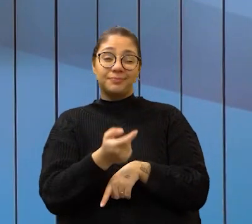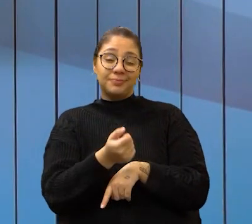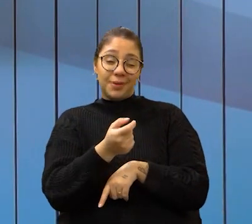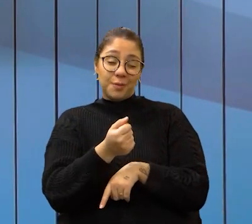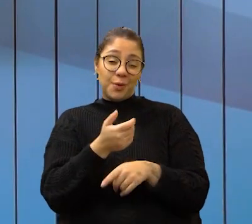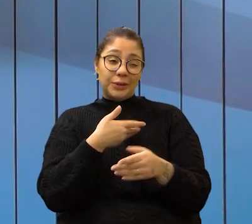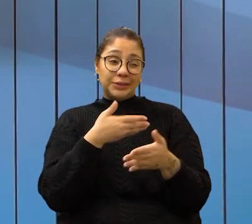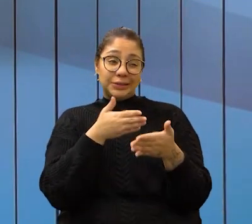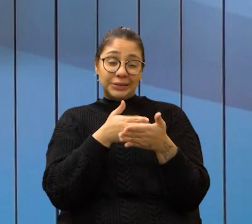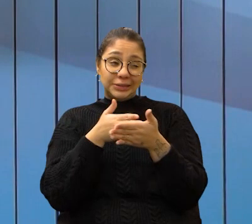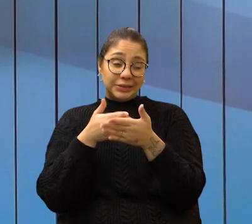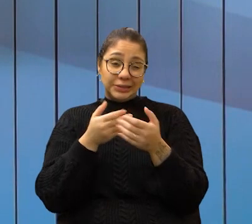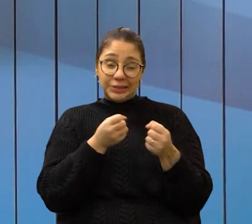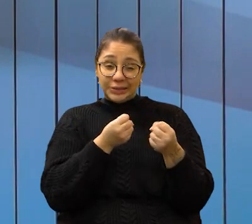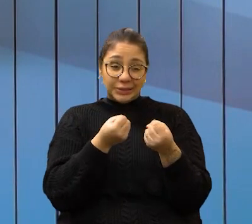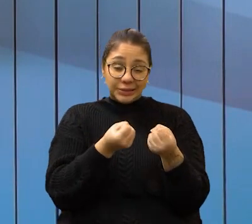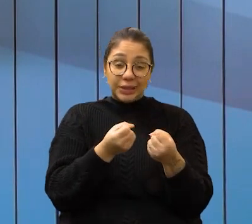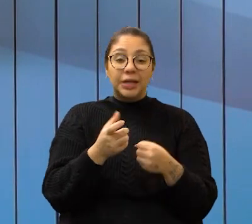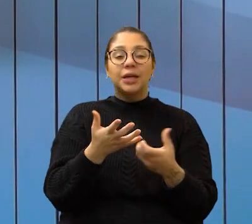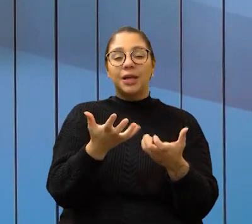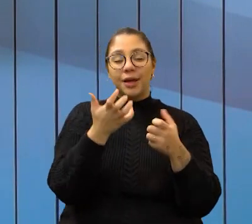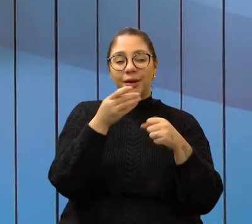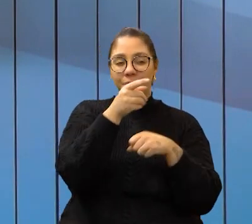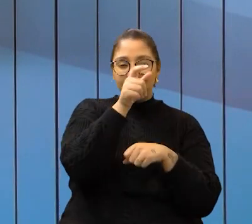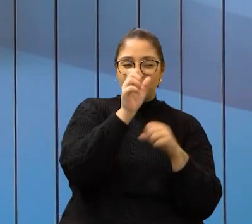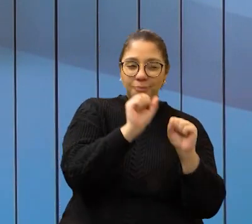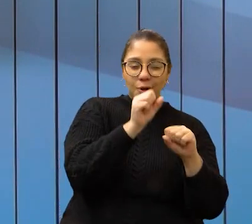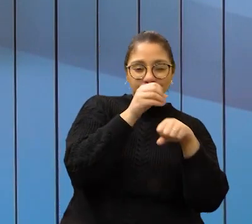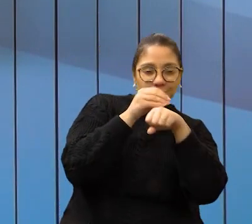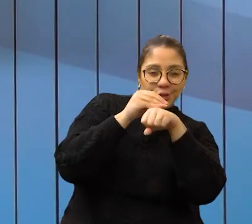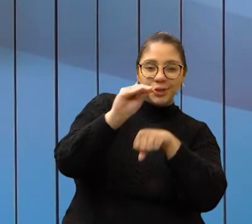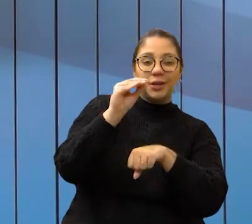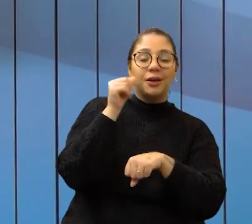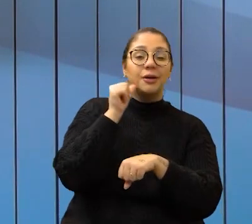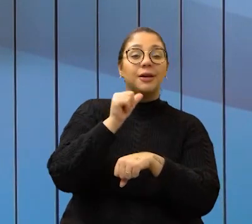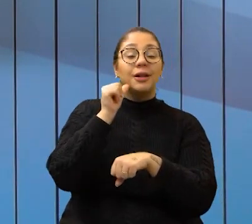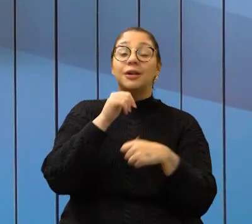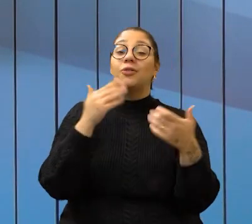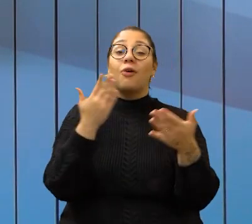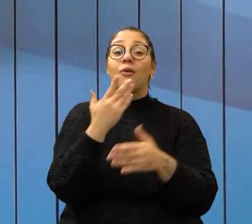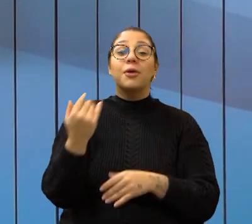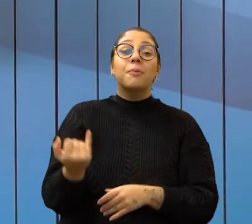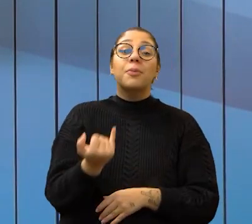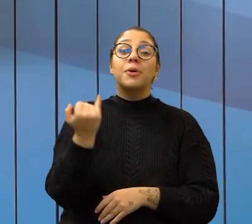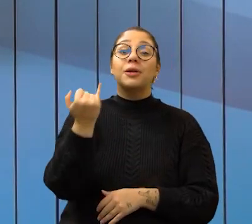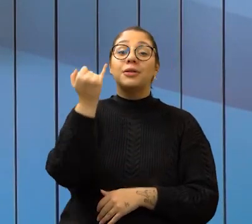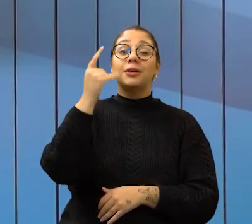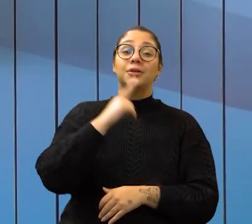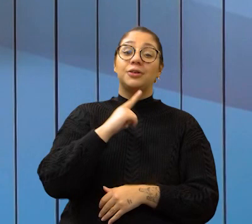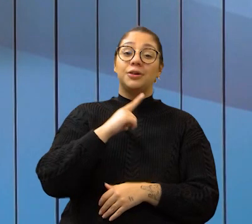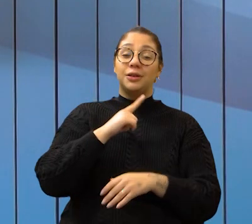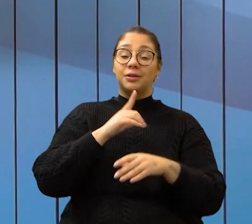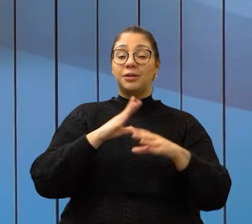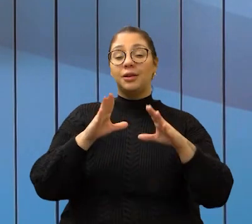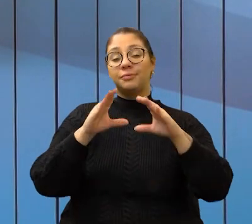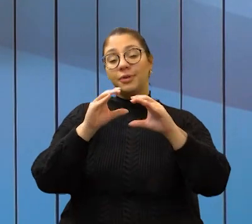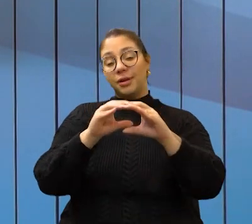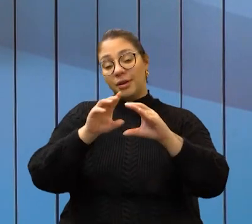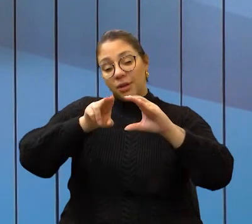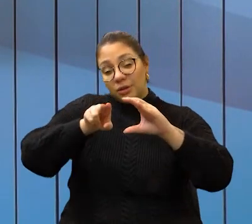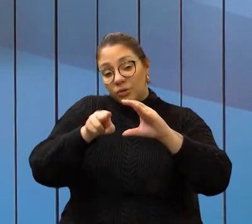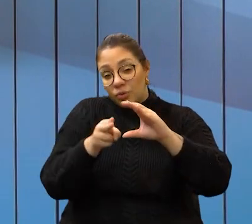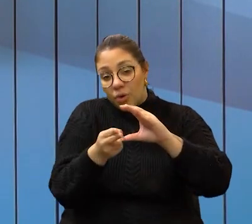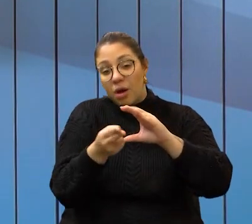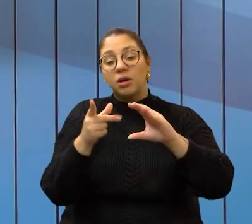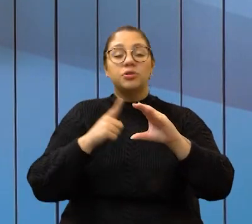de resistência. Eu gostaria que o senhor deixasse uma dica para as mulheres da importância de fazer o Papa Nicolau, da